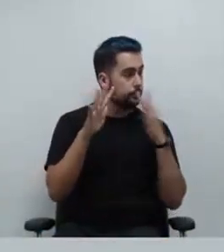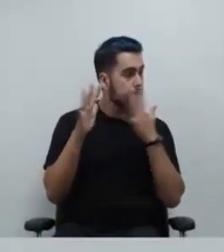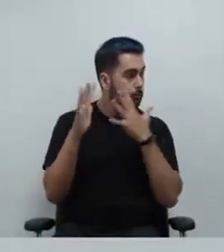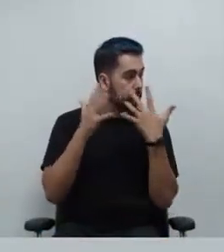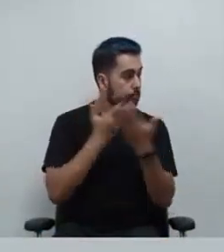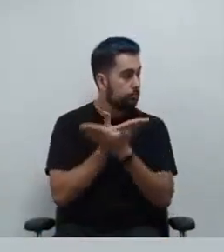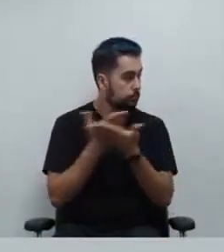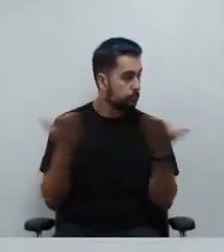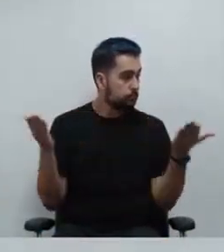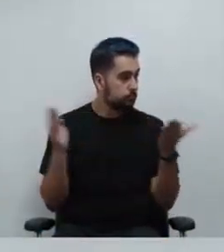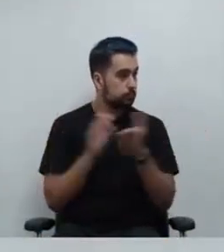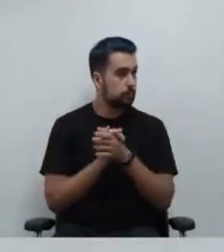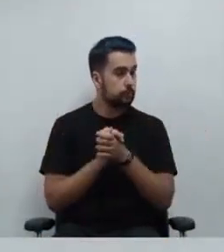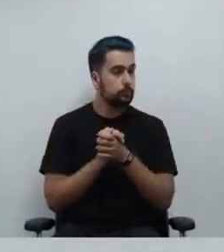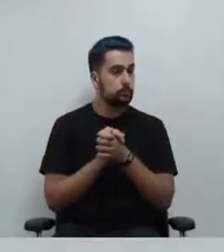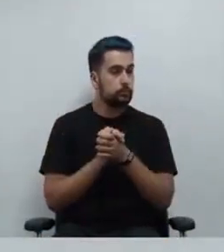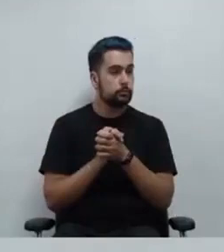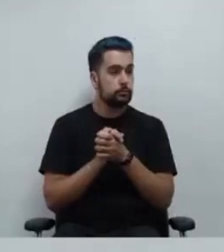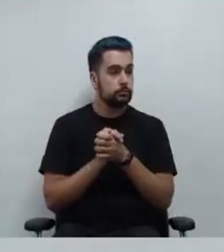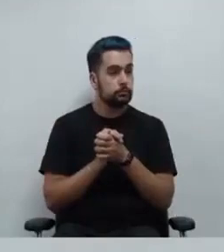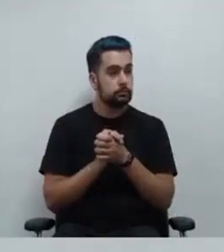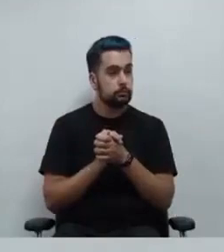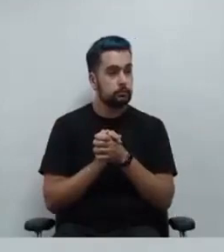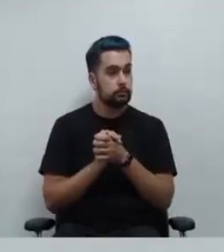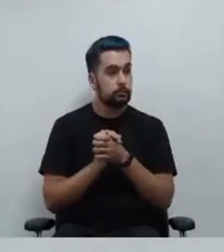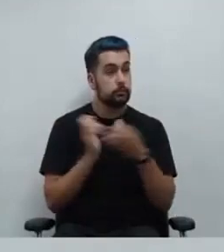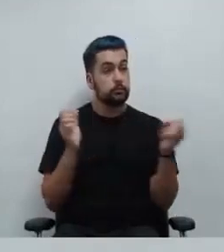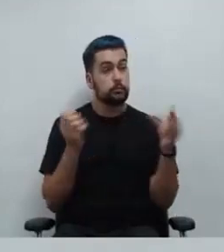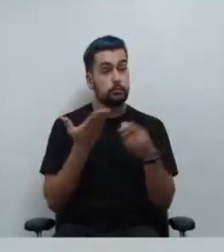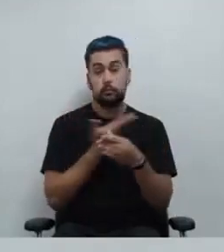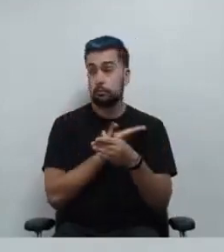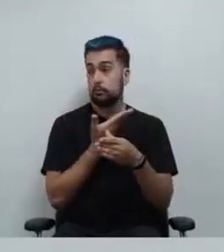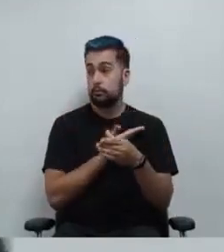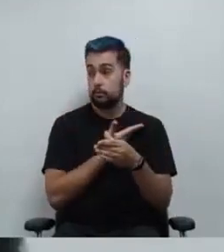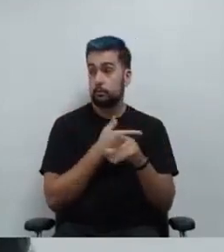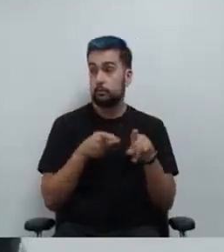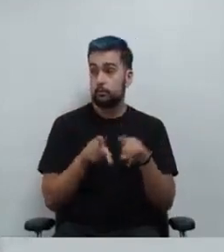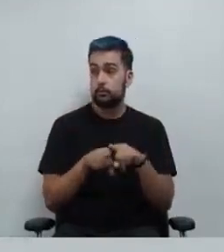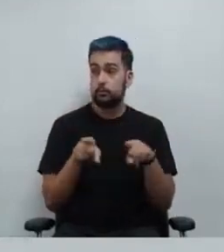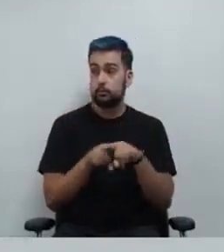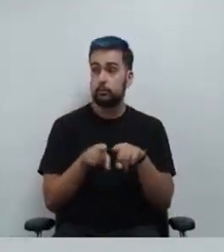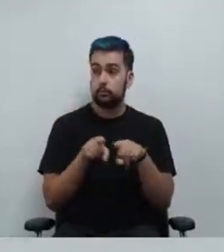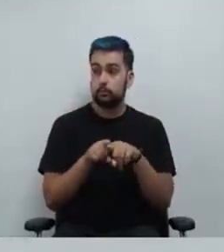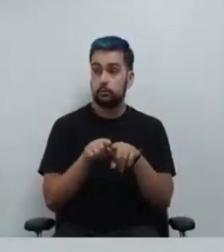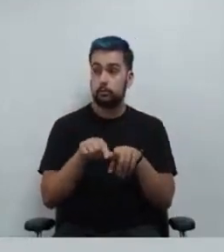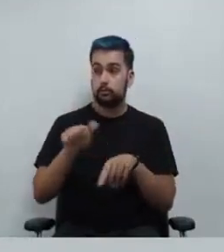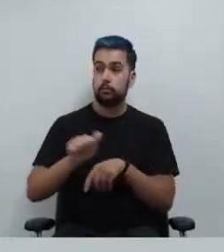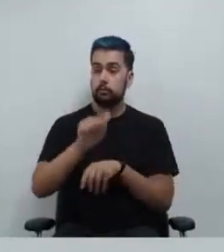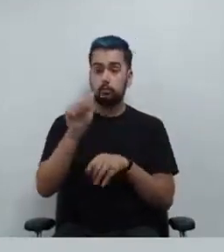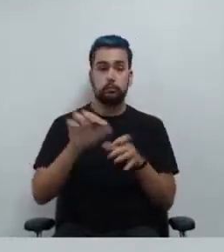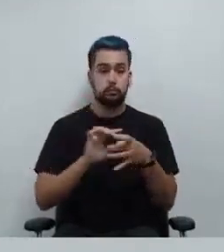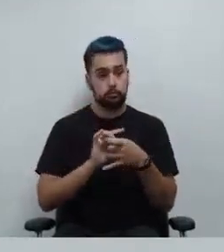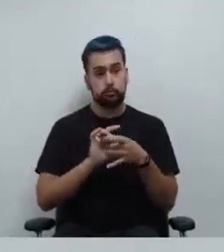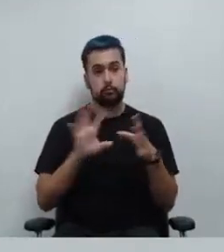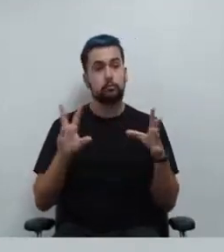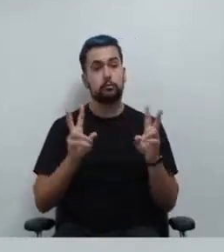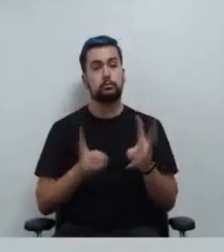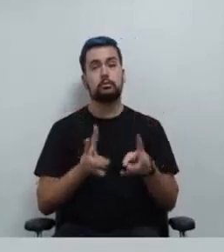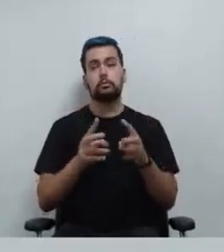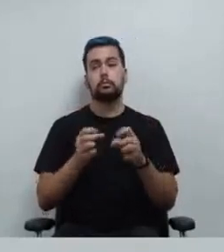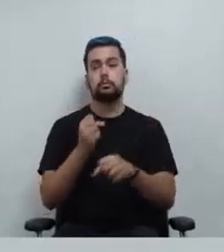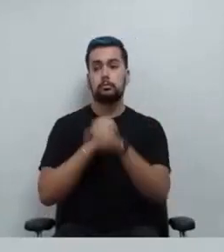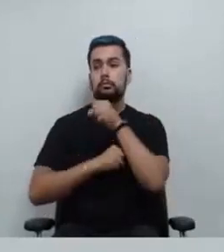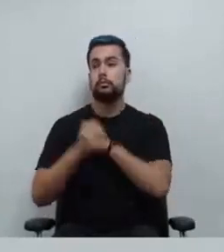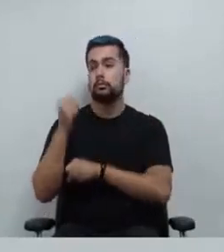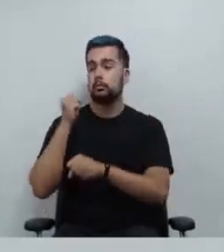parabenizar os novos colegas, colocar a associação à disposição, que desde o ano